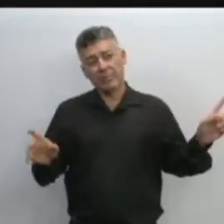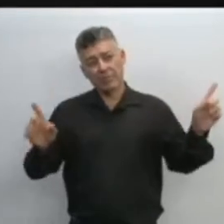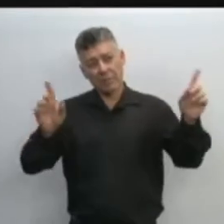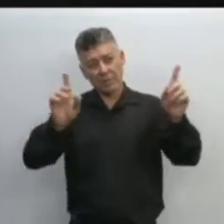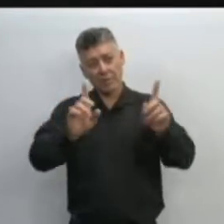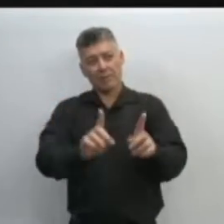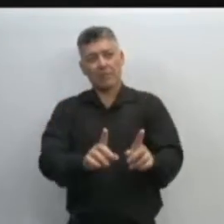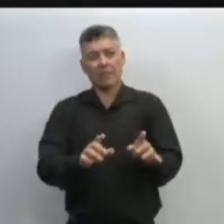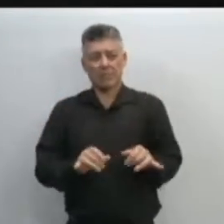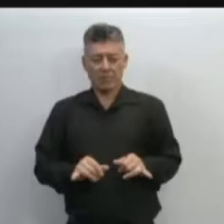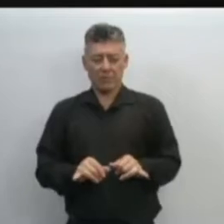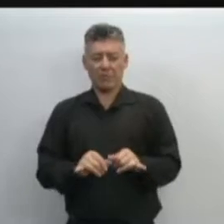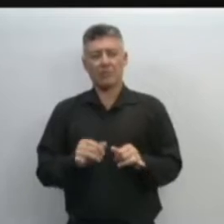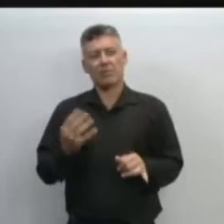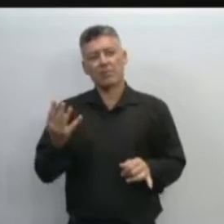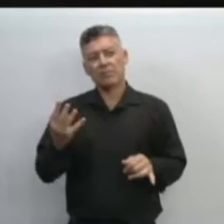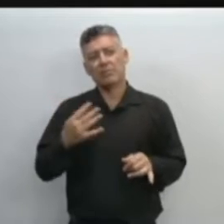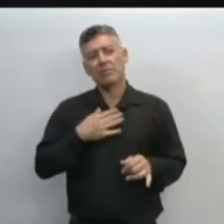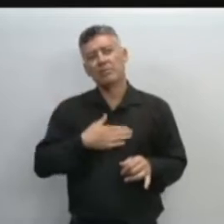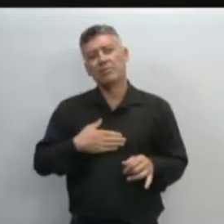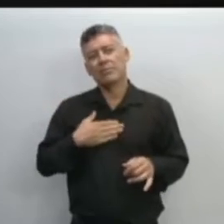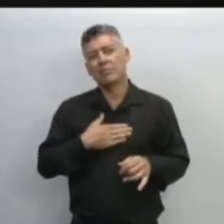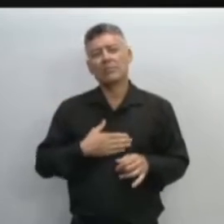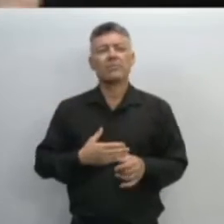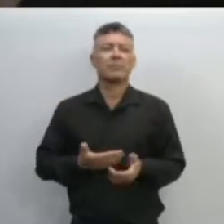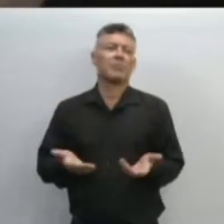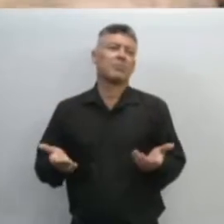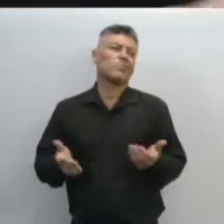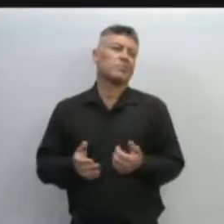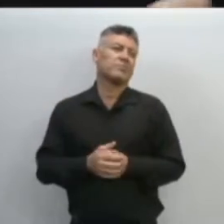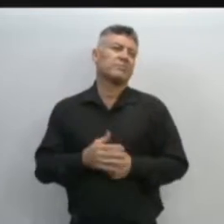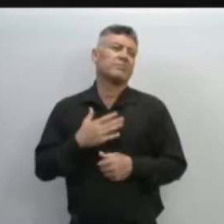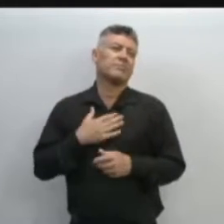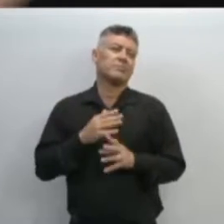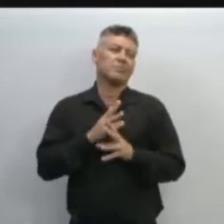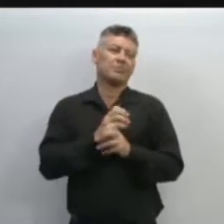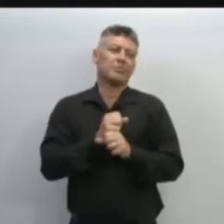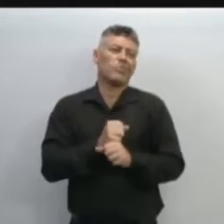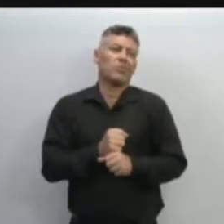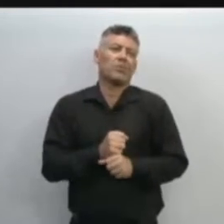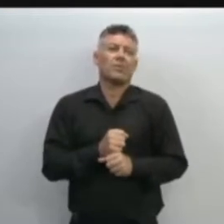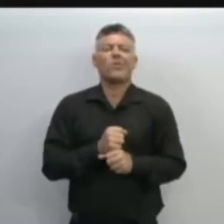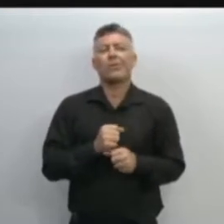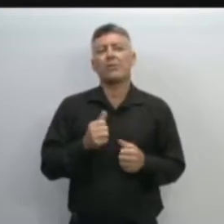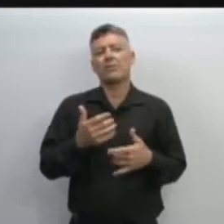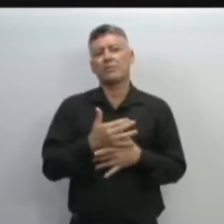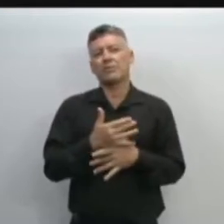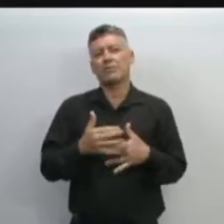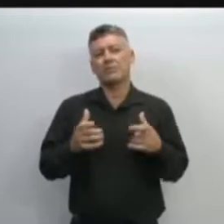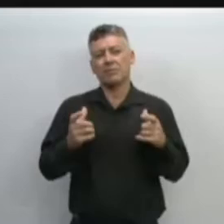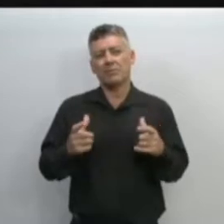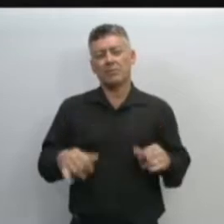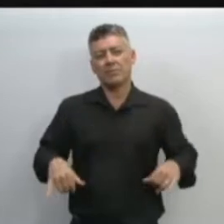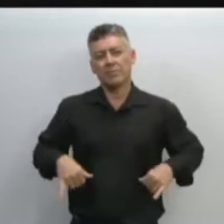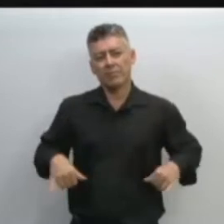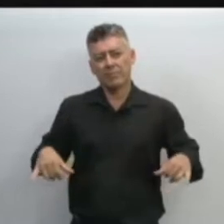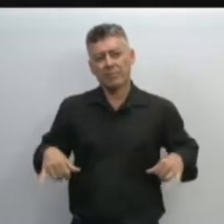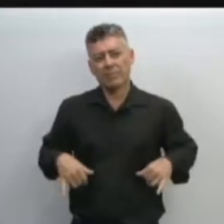ir ao mercado, que vão ao mercado, que gostam do mercado. Então, eu aqui me somo, realmente, a cidade está sofrendo,